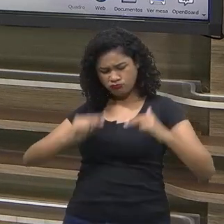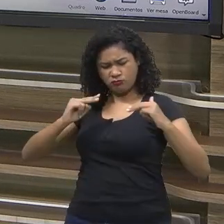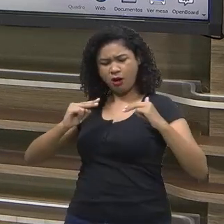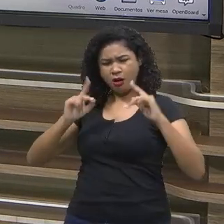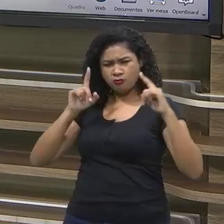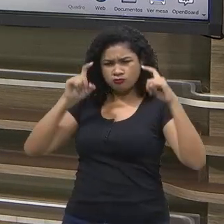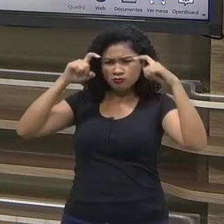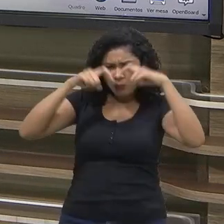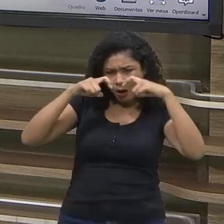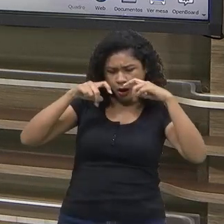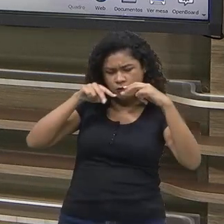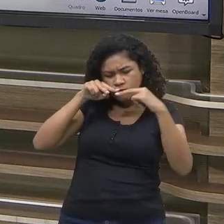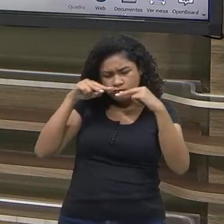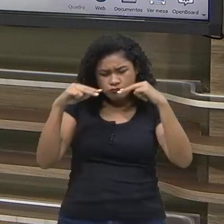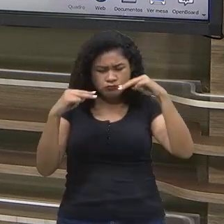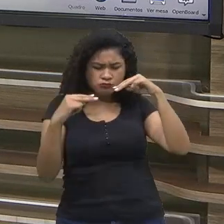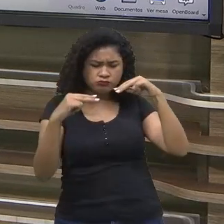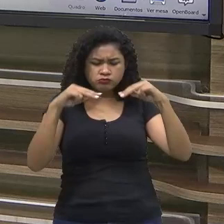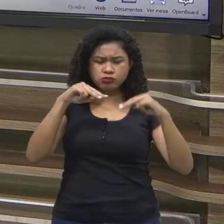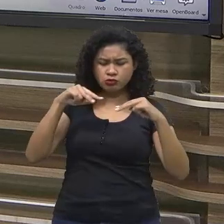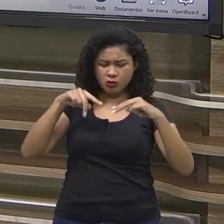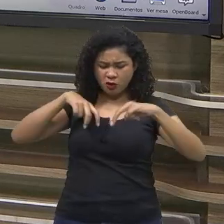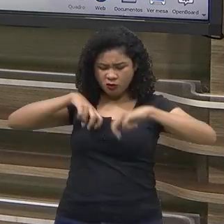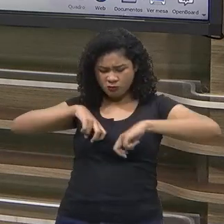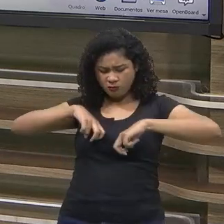se entreolham, eles